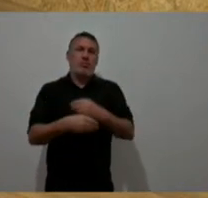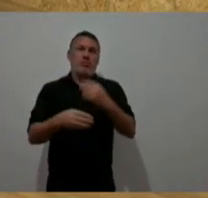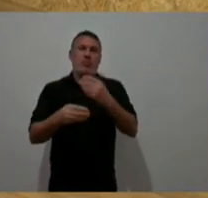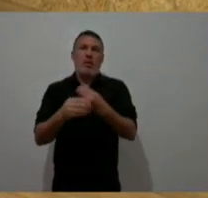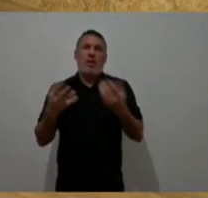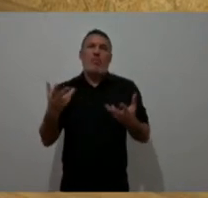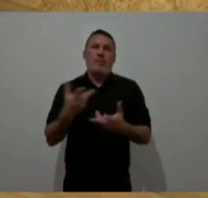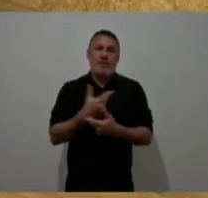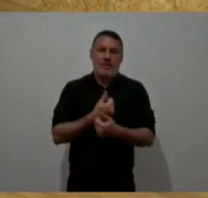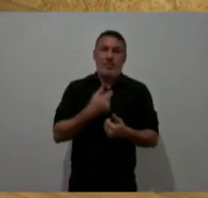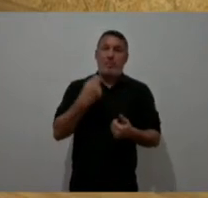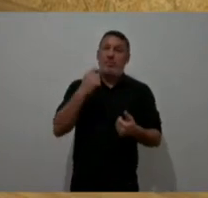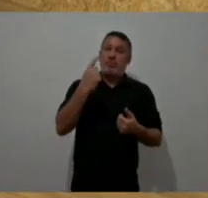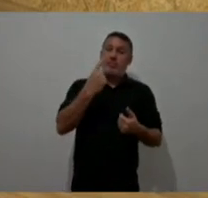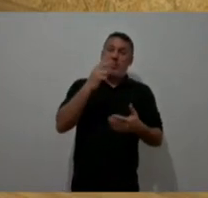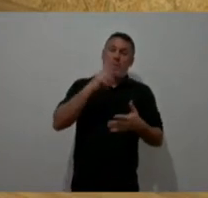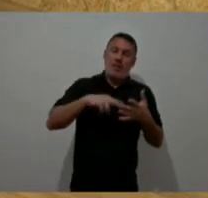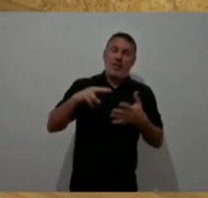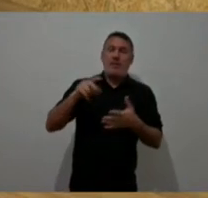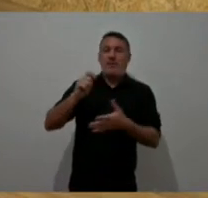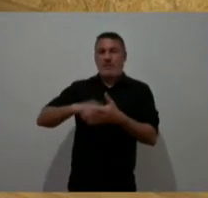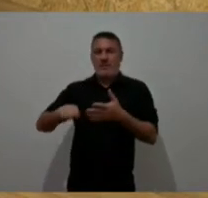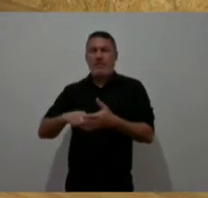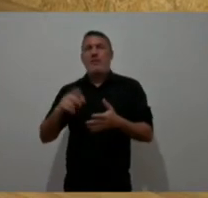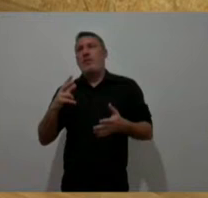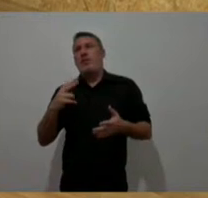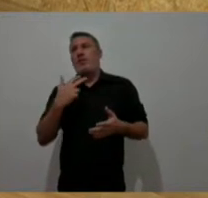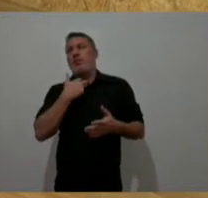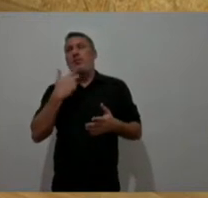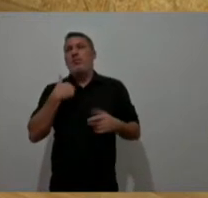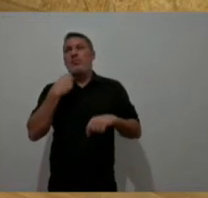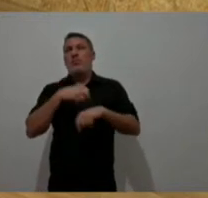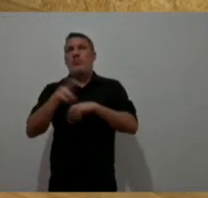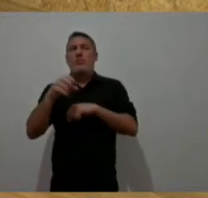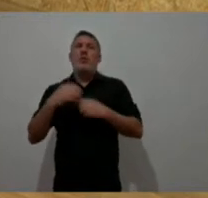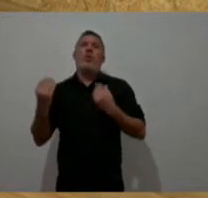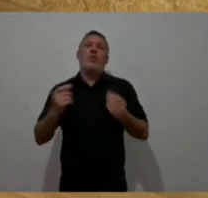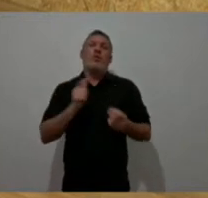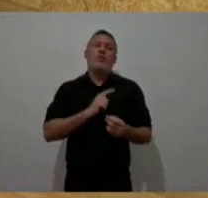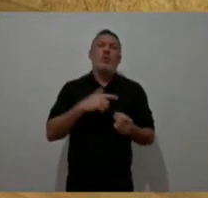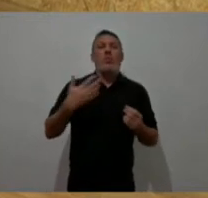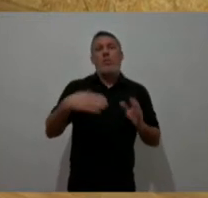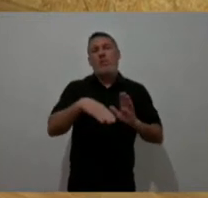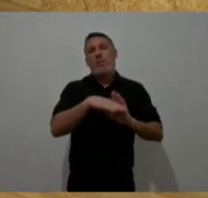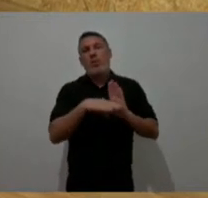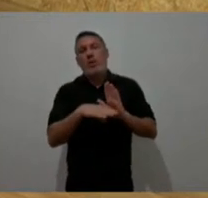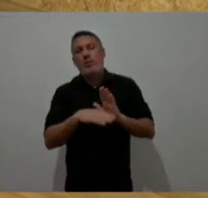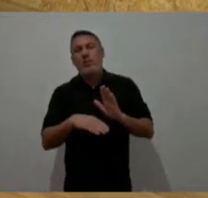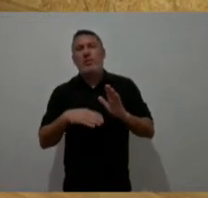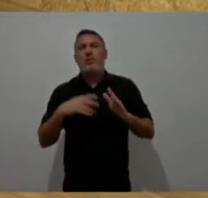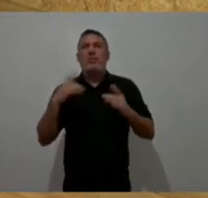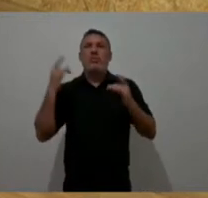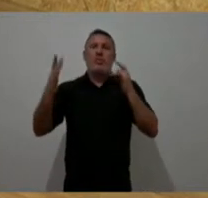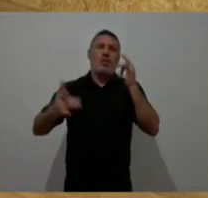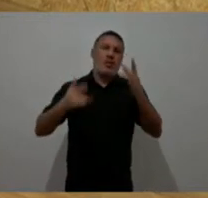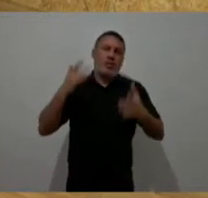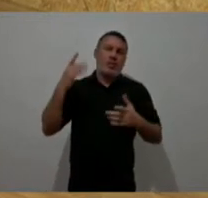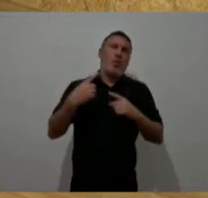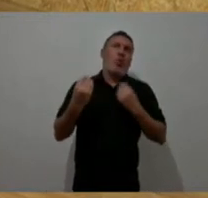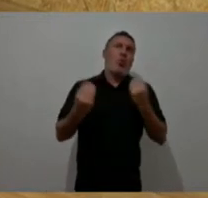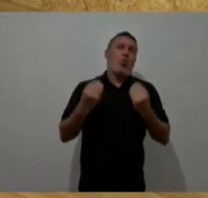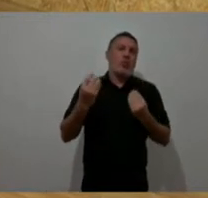assim, não tem como eu te dizer quais são exatamente os programas que estão acontecendo, até porque tem muita